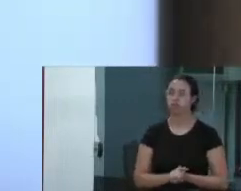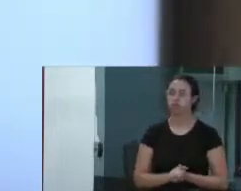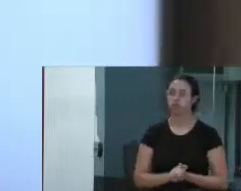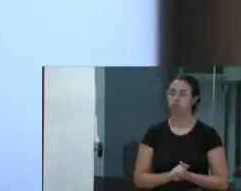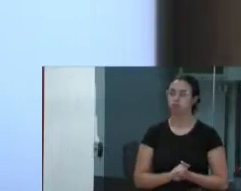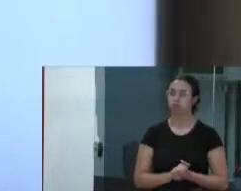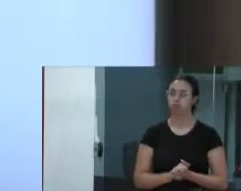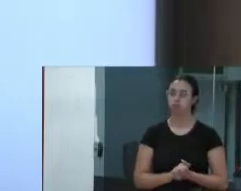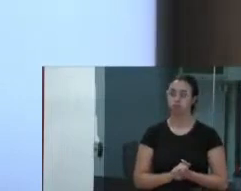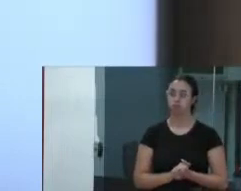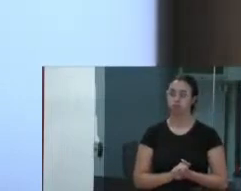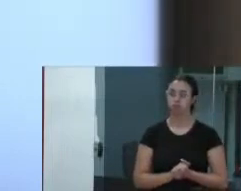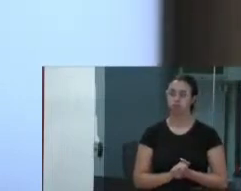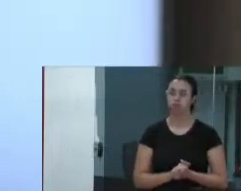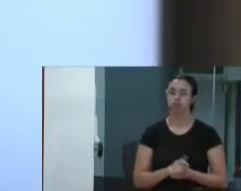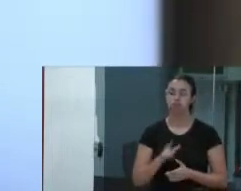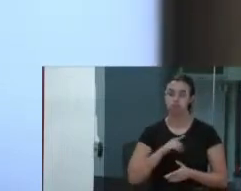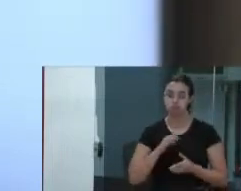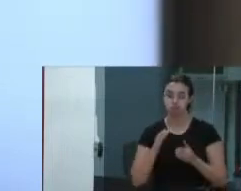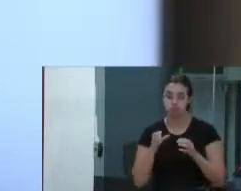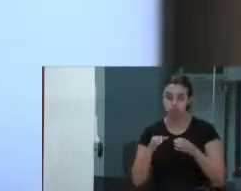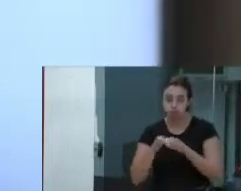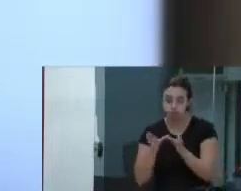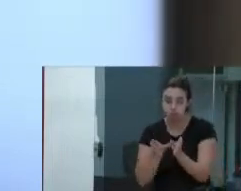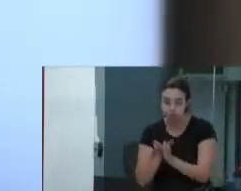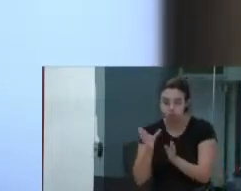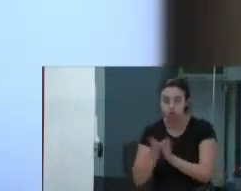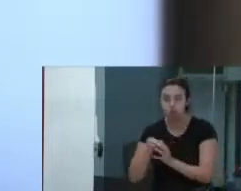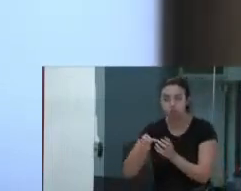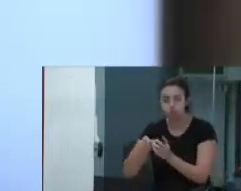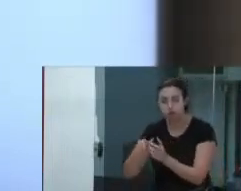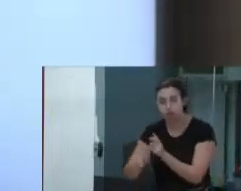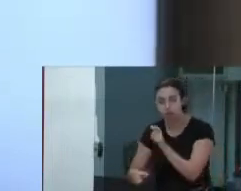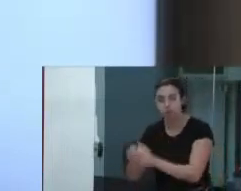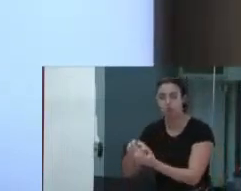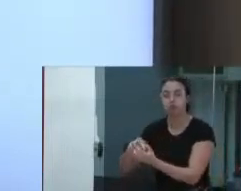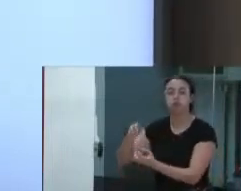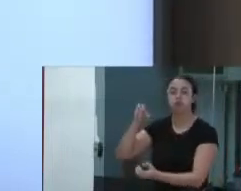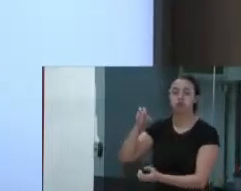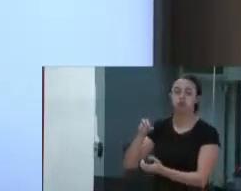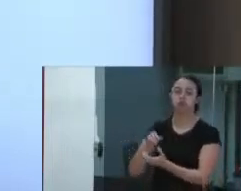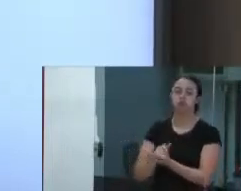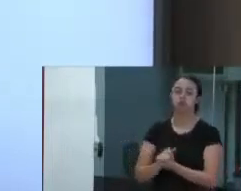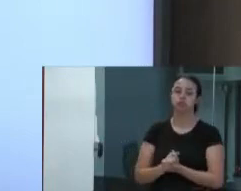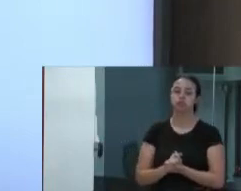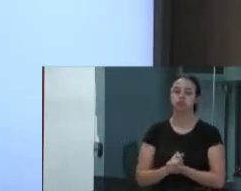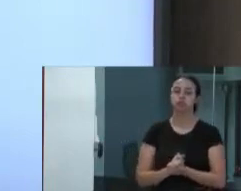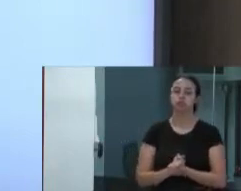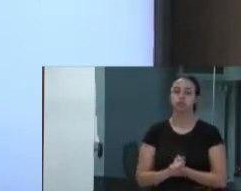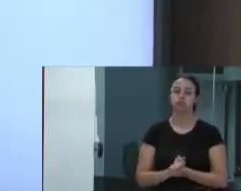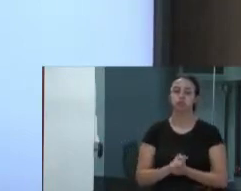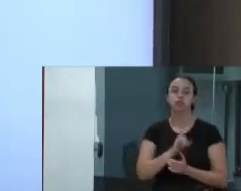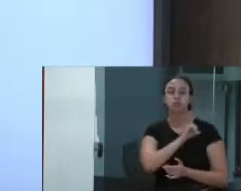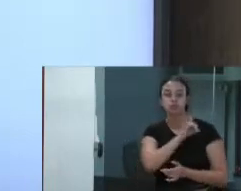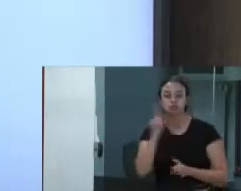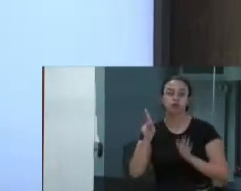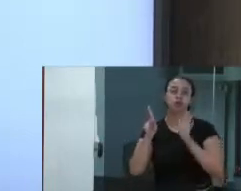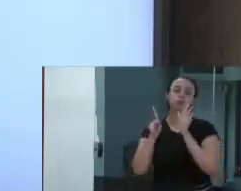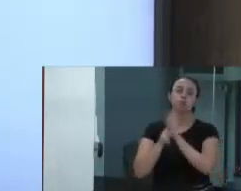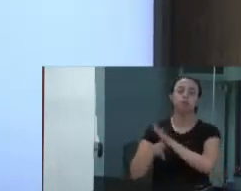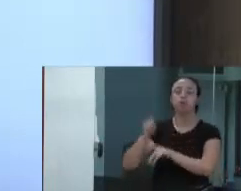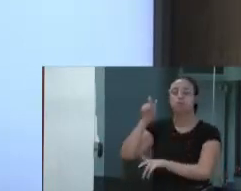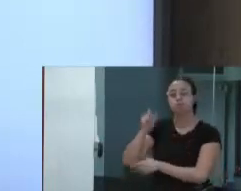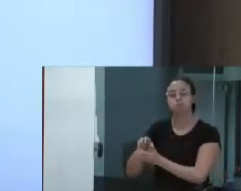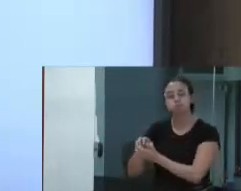É, a gente destacou aqui o Conselho Municipal da Pessoa Idosa, né? A gente teve ações do Júlio Violeta, Dia do Idoso. É, né,